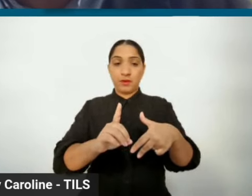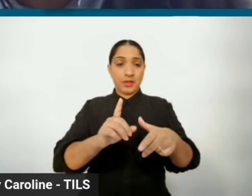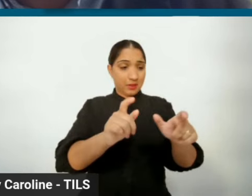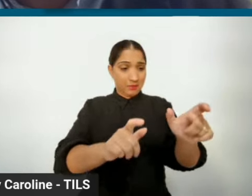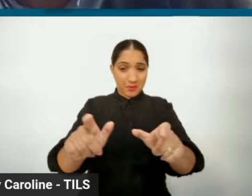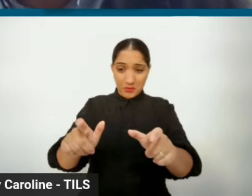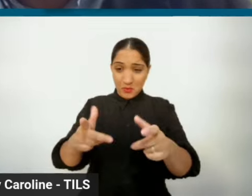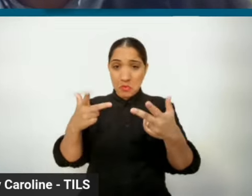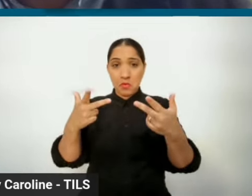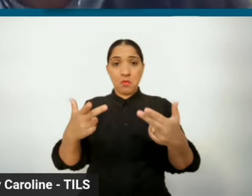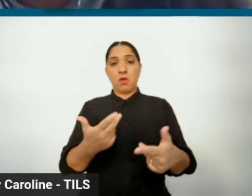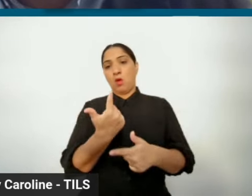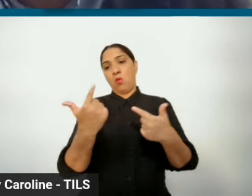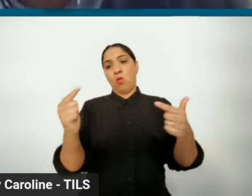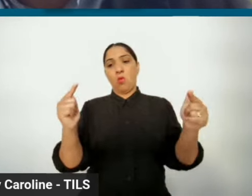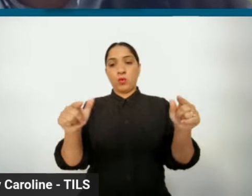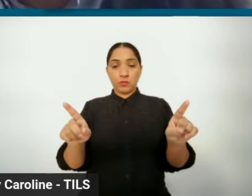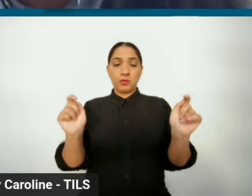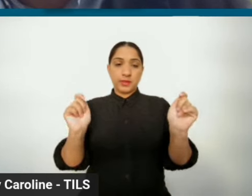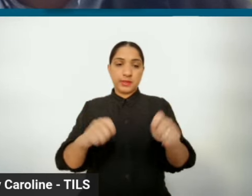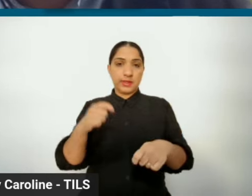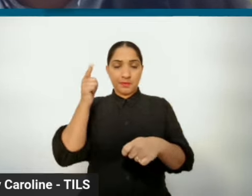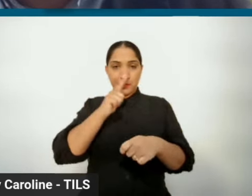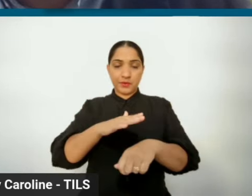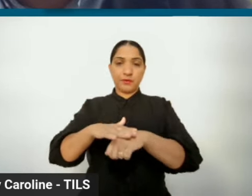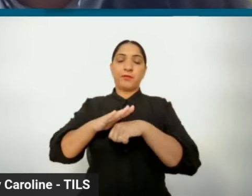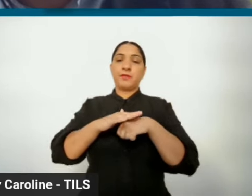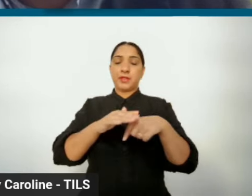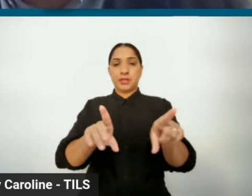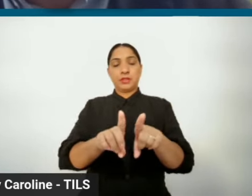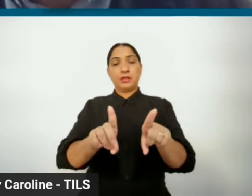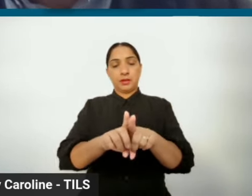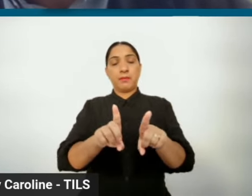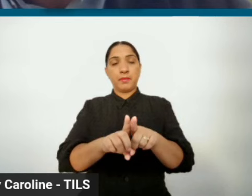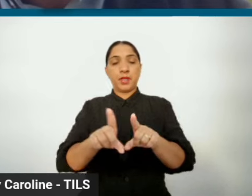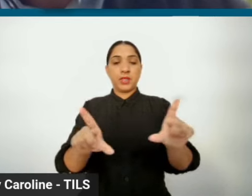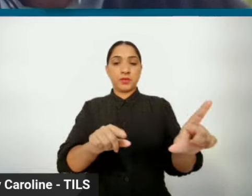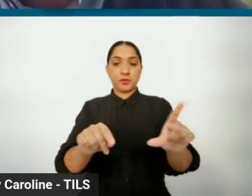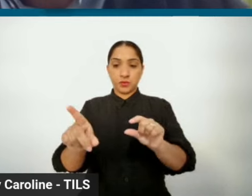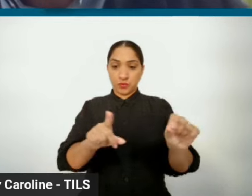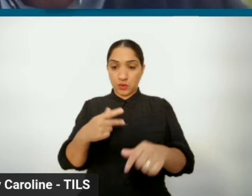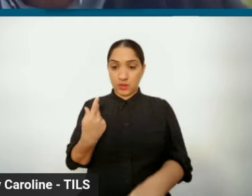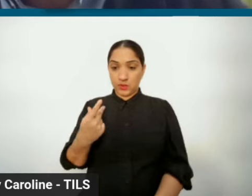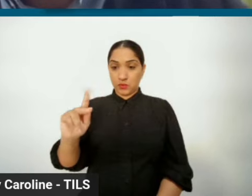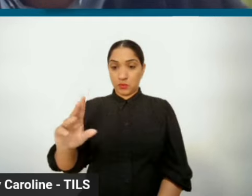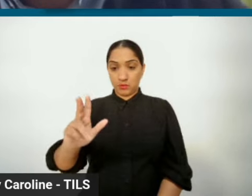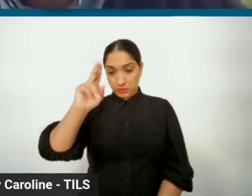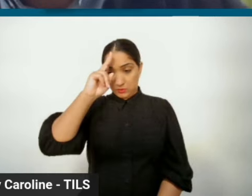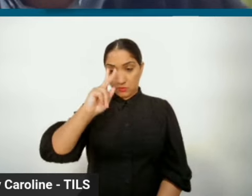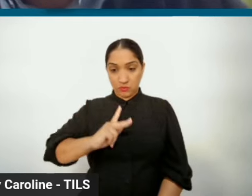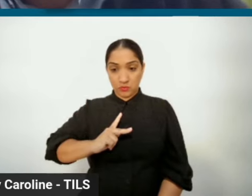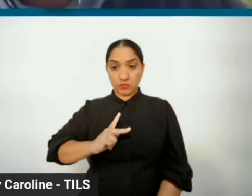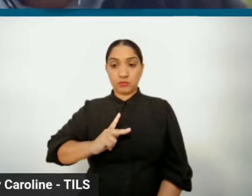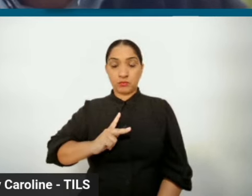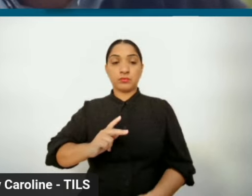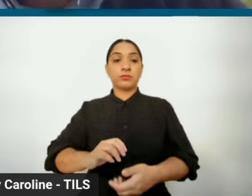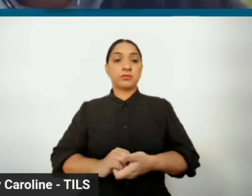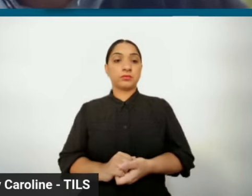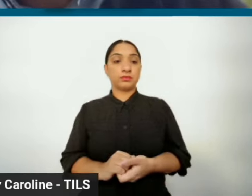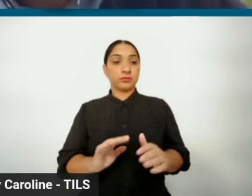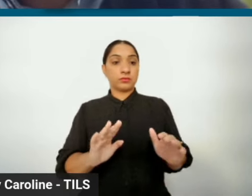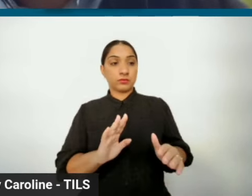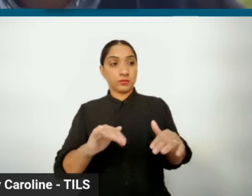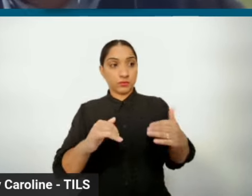pessoa na sociedade, possa fazer também as suas escolhas. Nós estamos